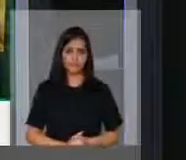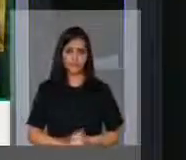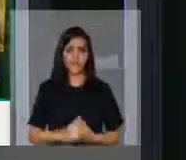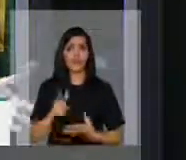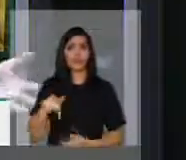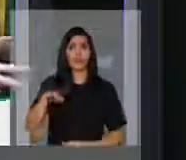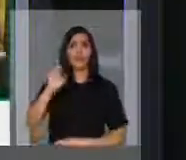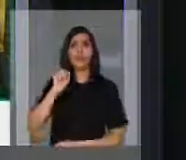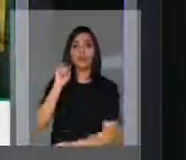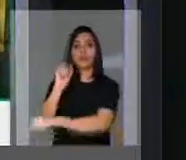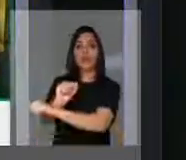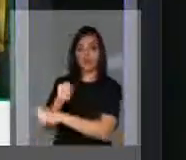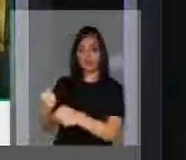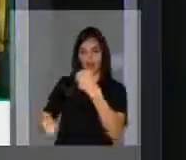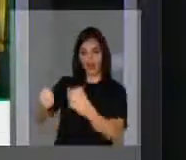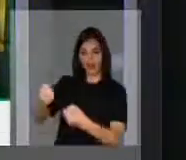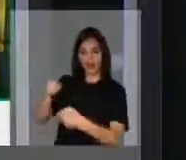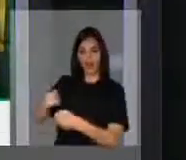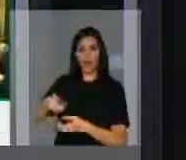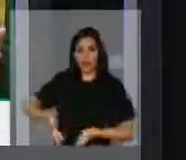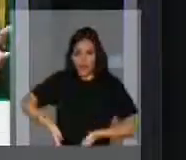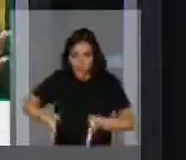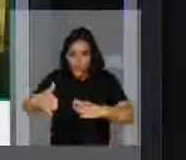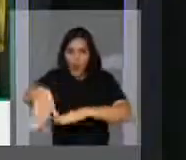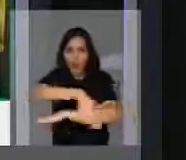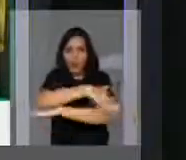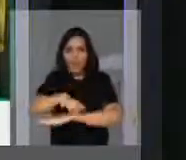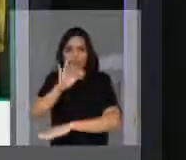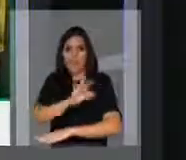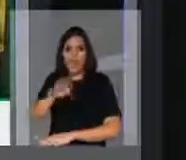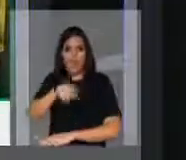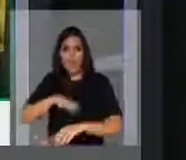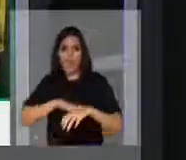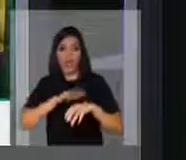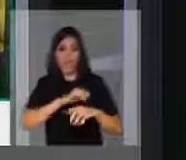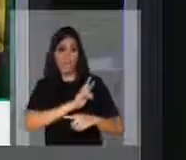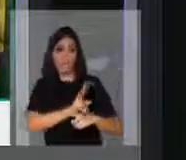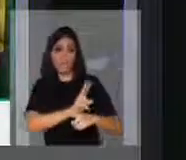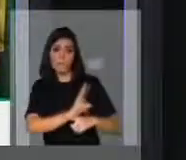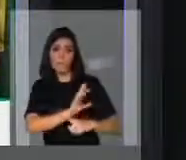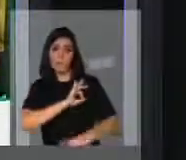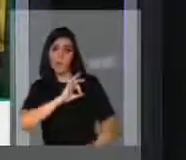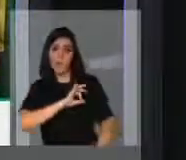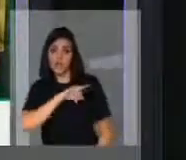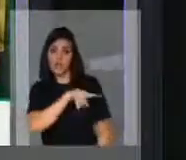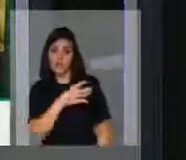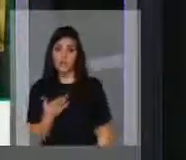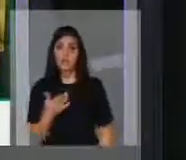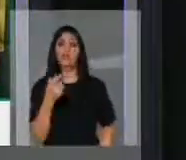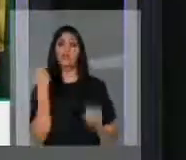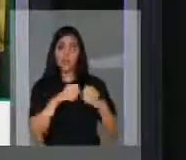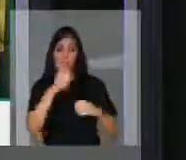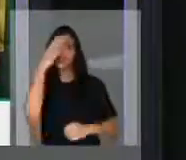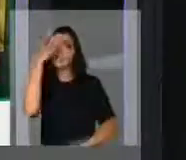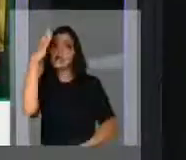para um carro na rodovia federal? É a Polícia Rodoviária Federal. É ela que tem que ter essas